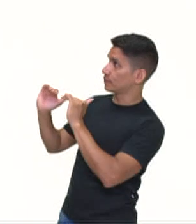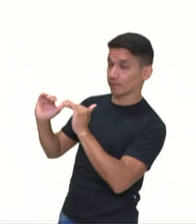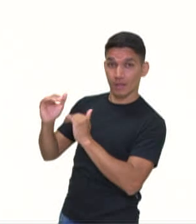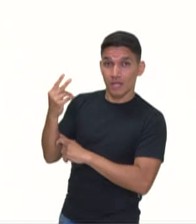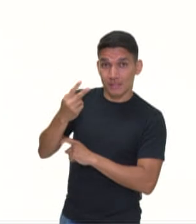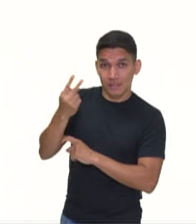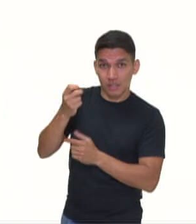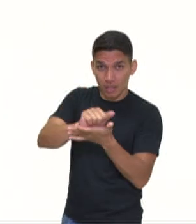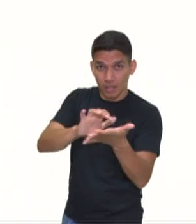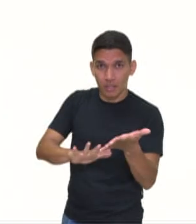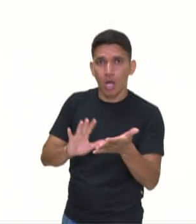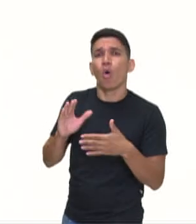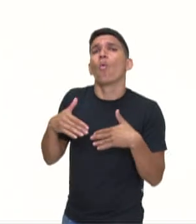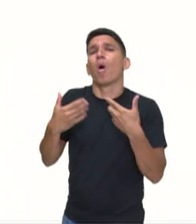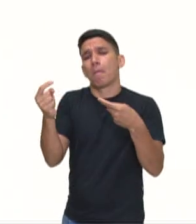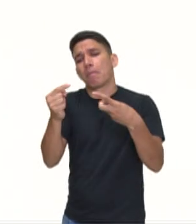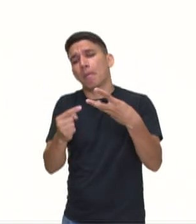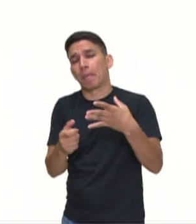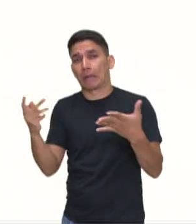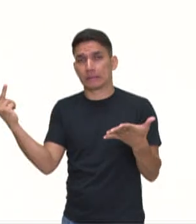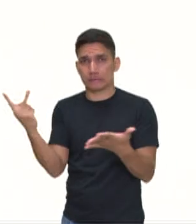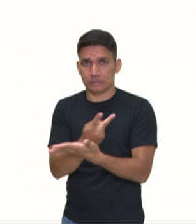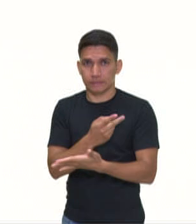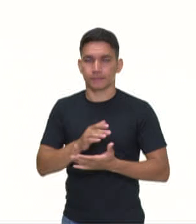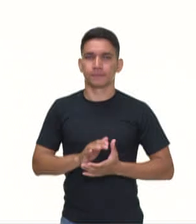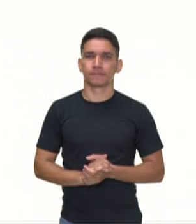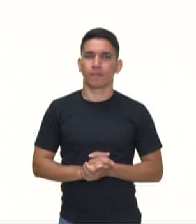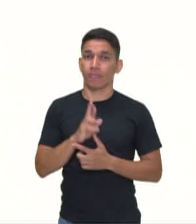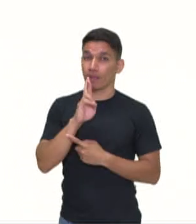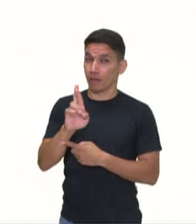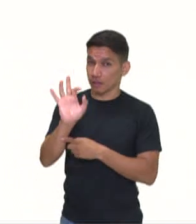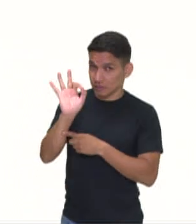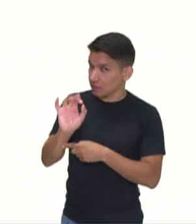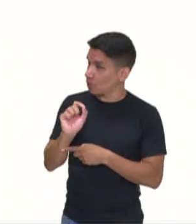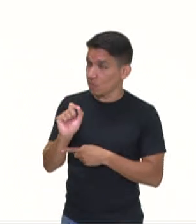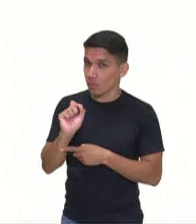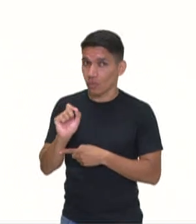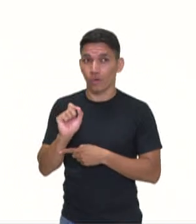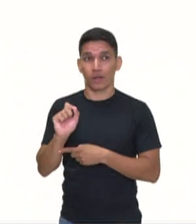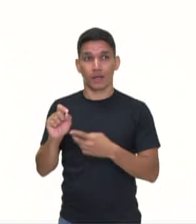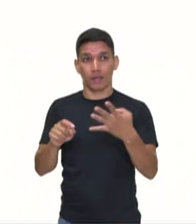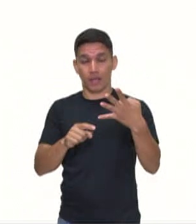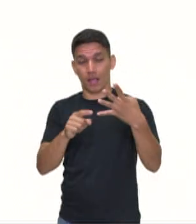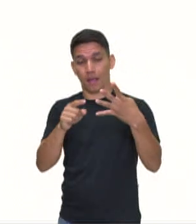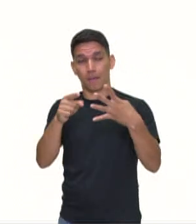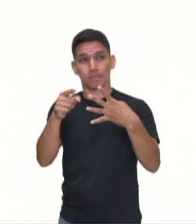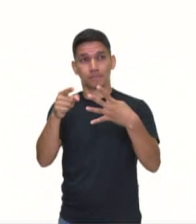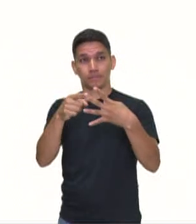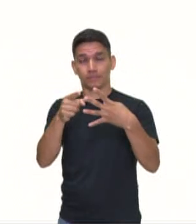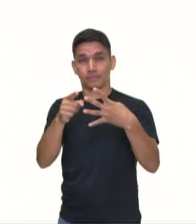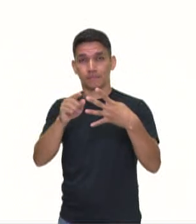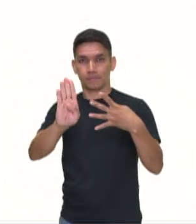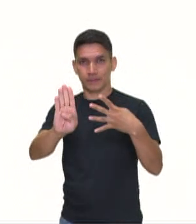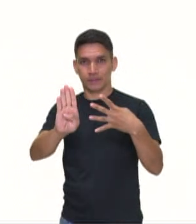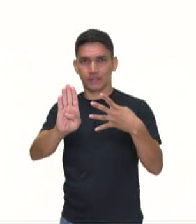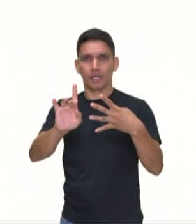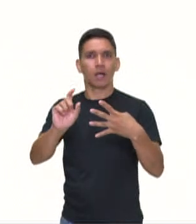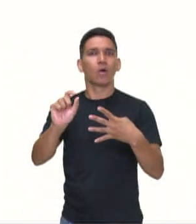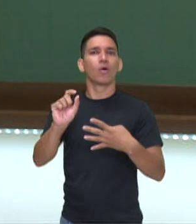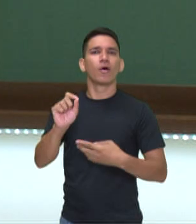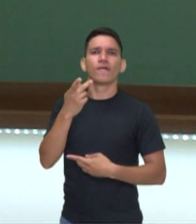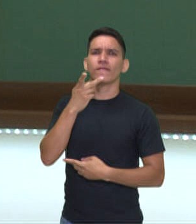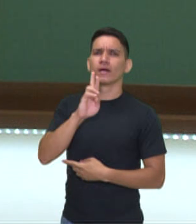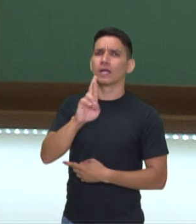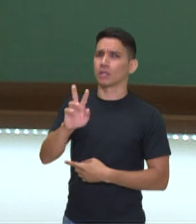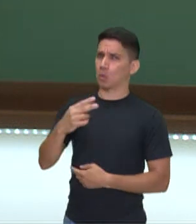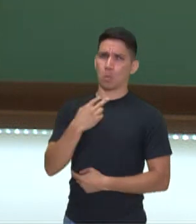alternativas abaixo está incorreta? A resposta certa é you not must take an aspirin. Por quê?